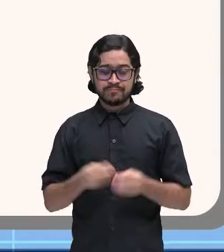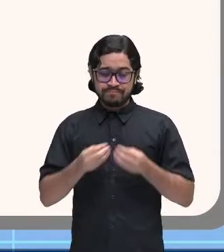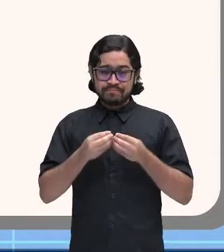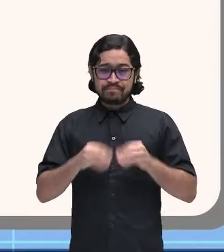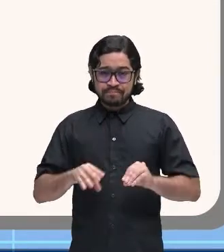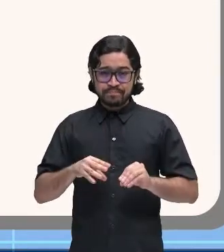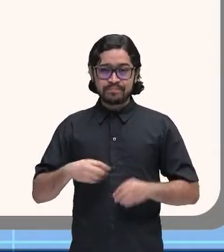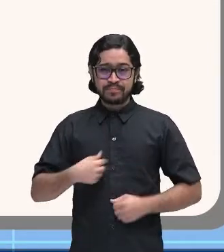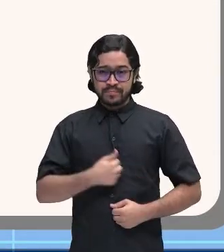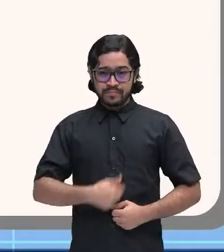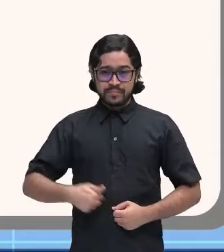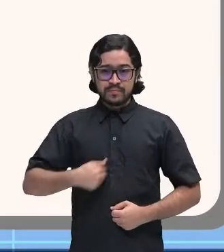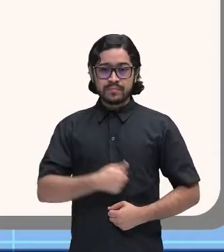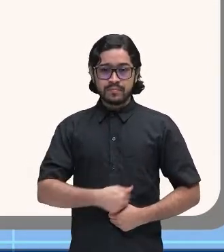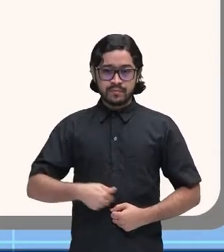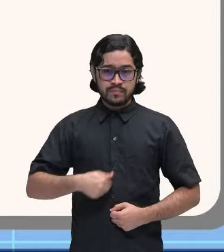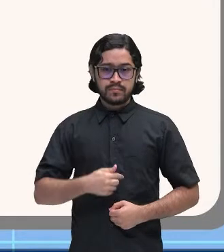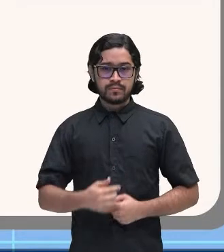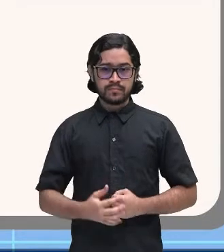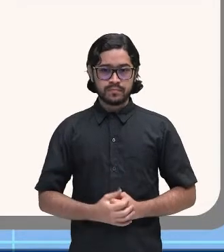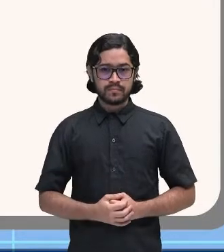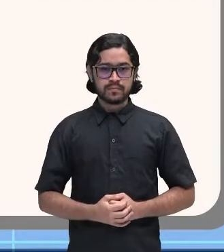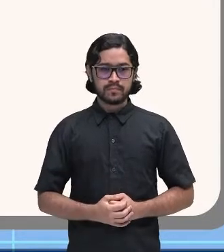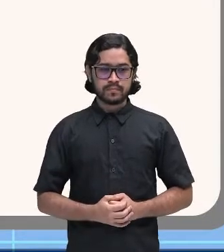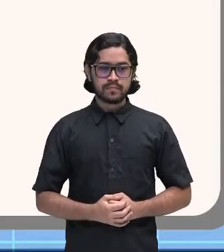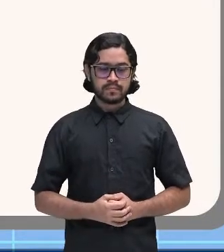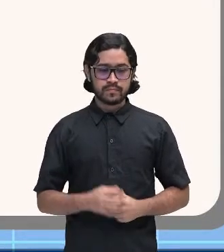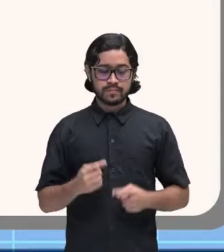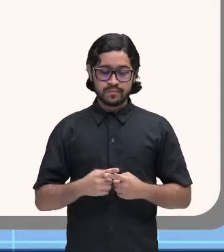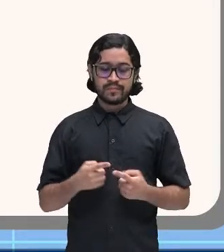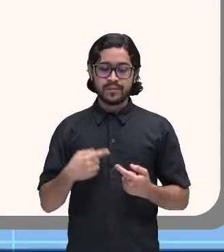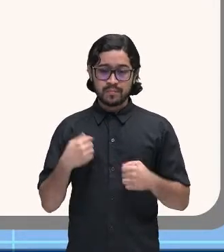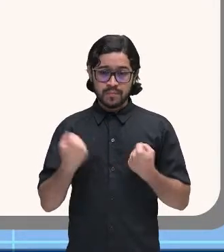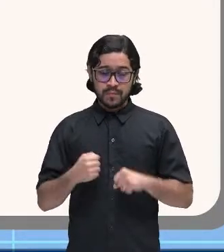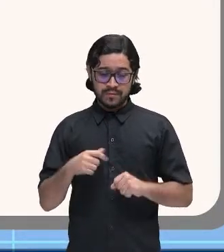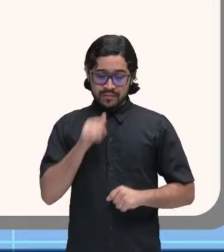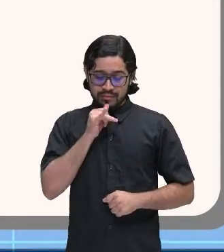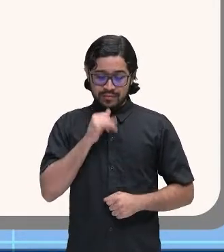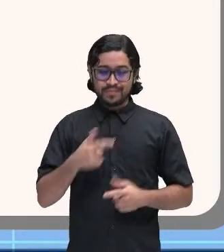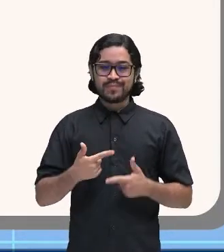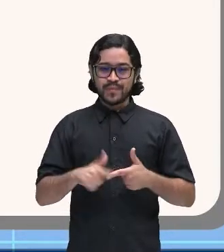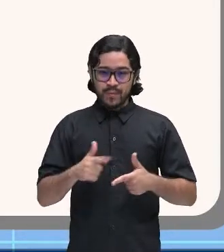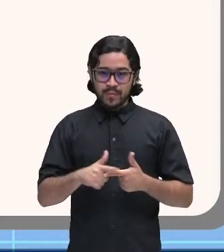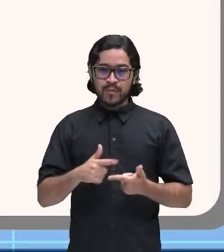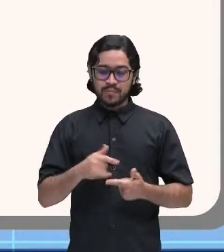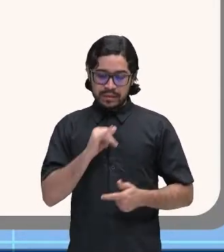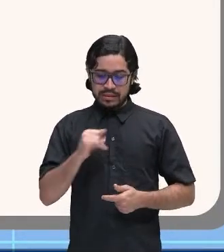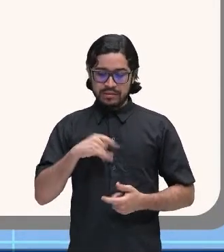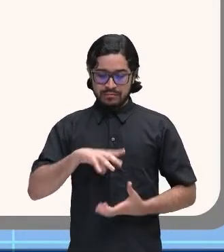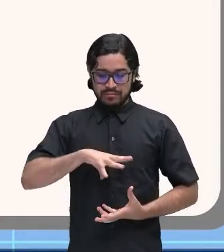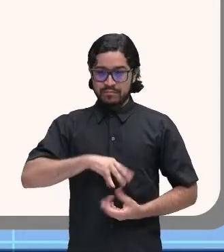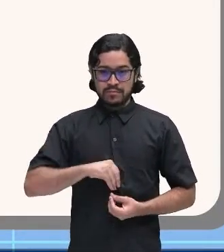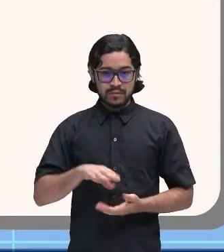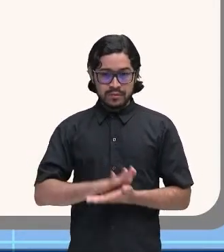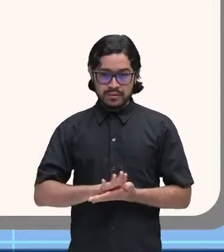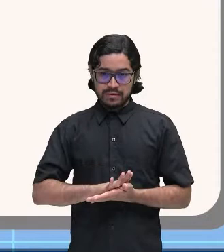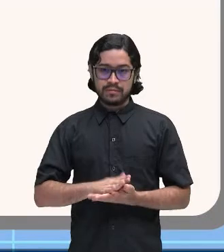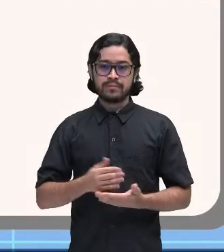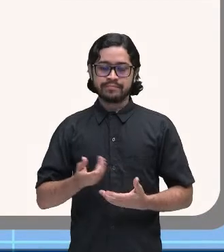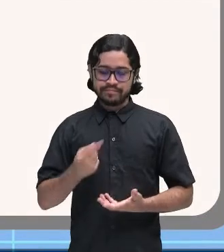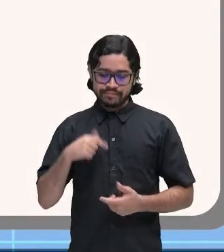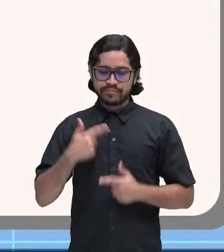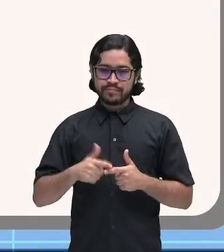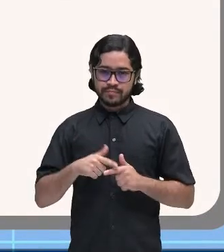que não aconteça aí um processo que possa nos dar uma infecção garantida, ok?